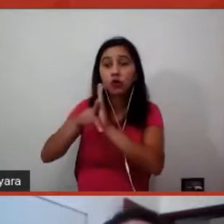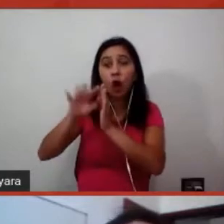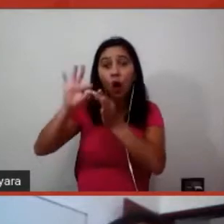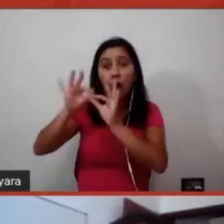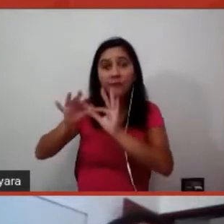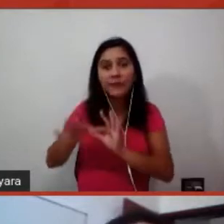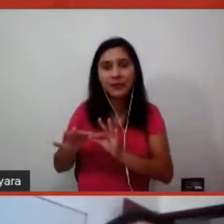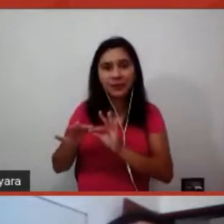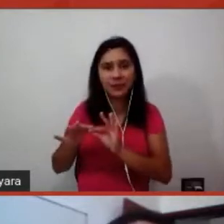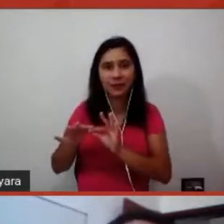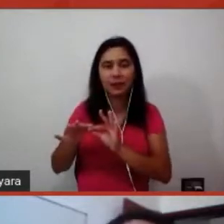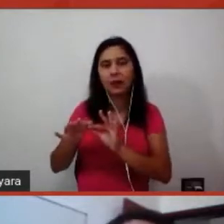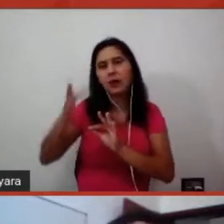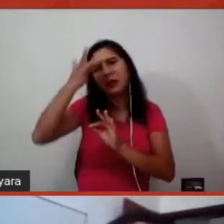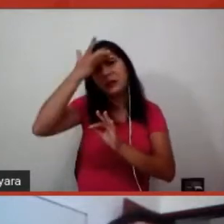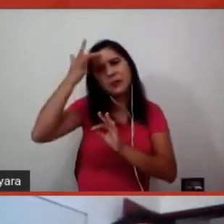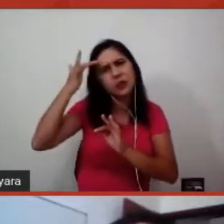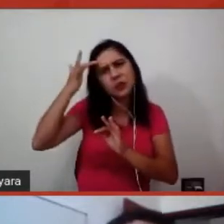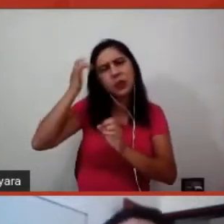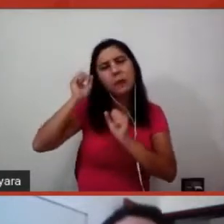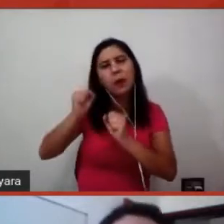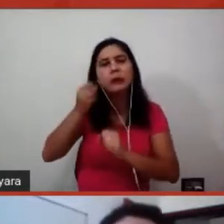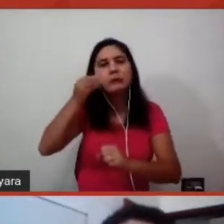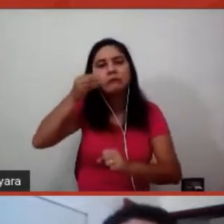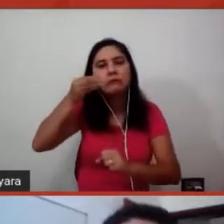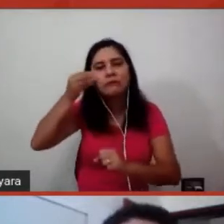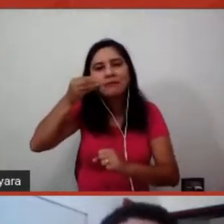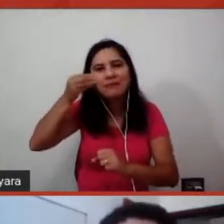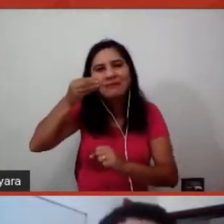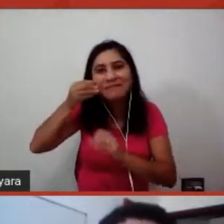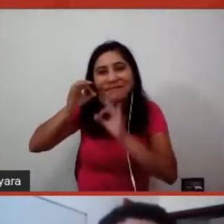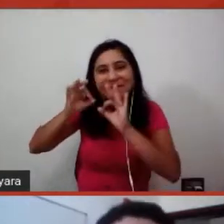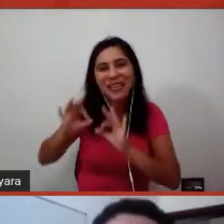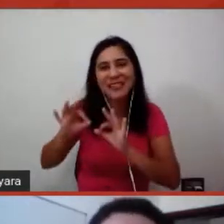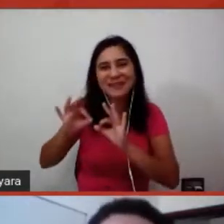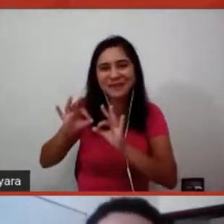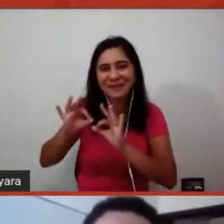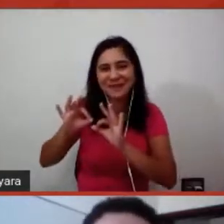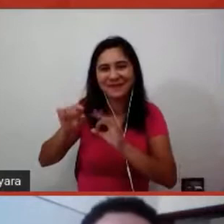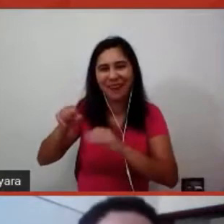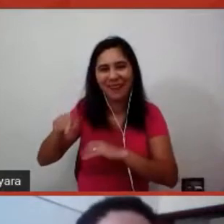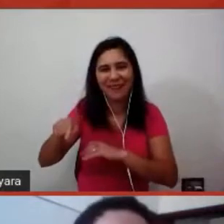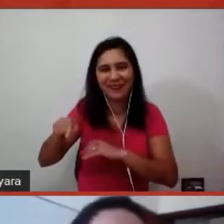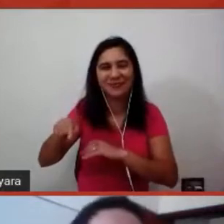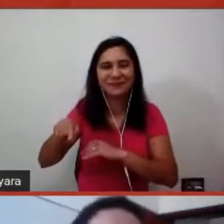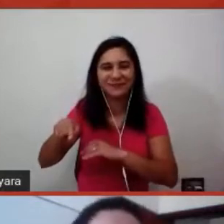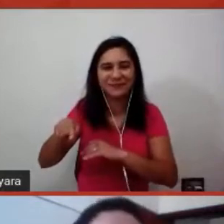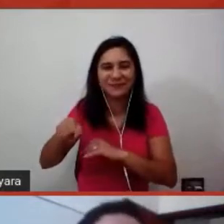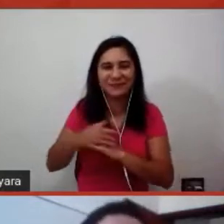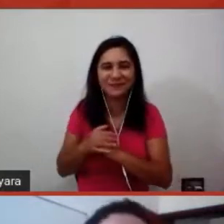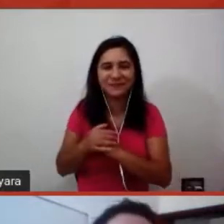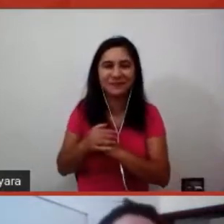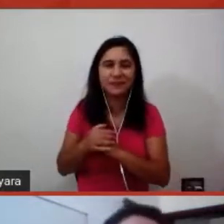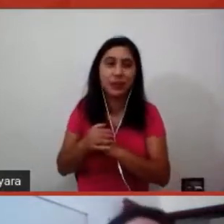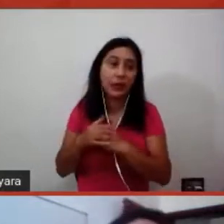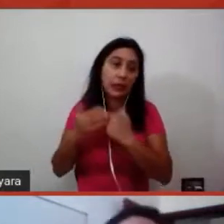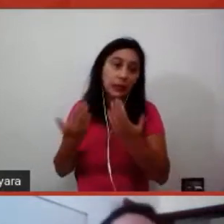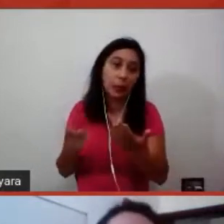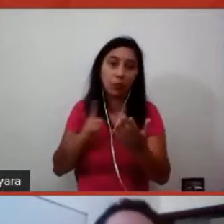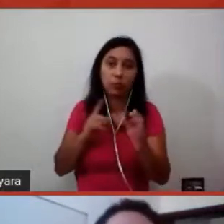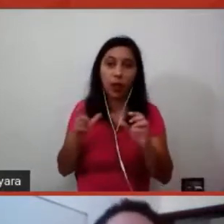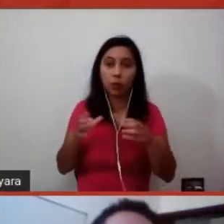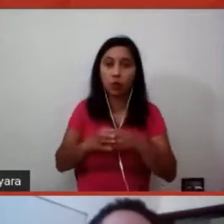para que as pessoas pudessem vivenciar efetivamente essa experiência, né? Então, nós teremos